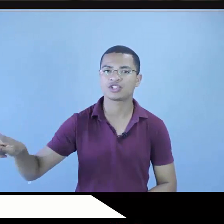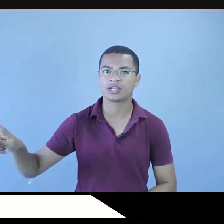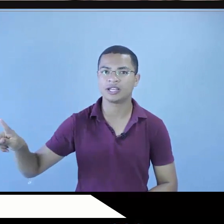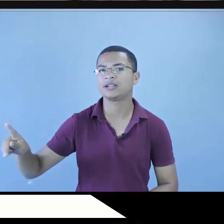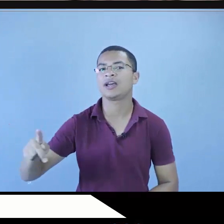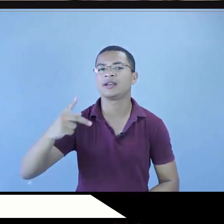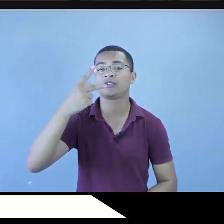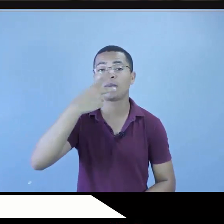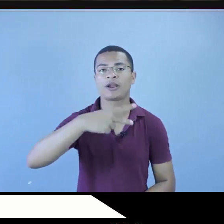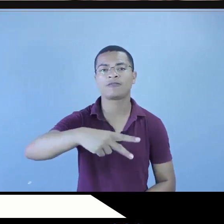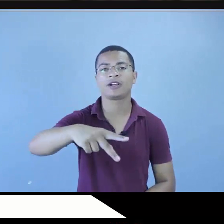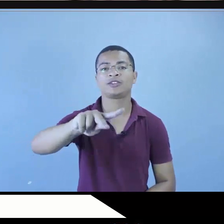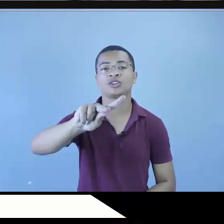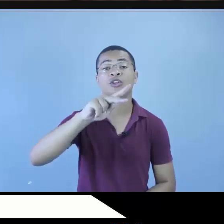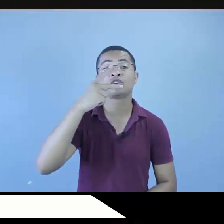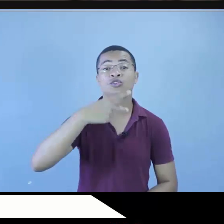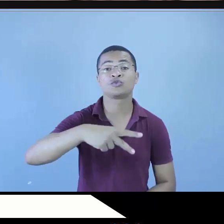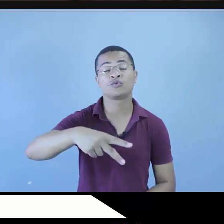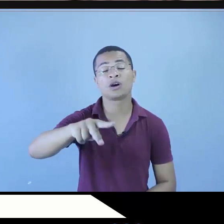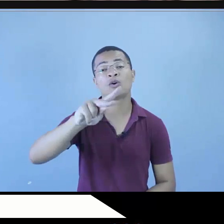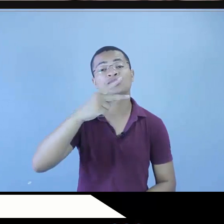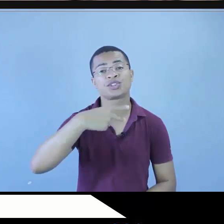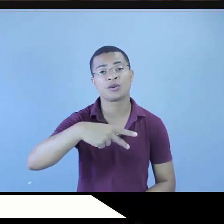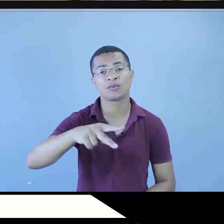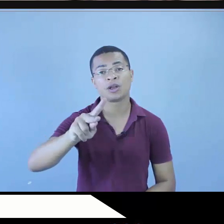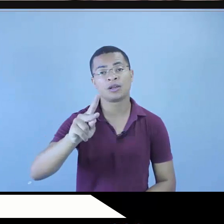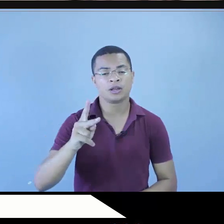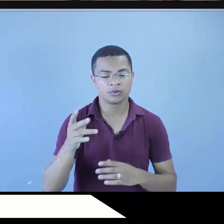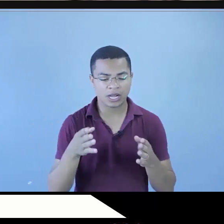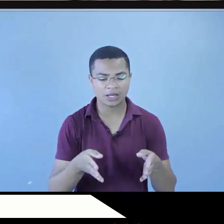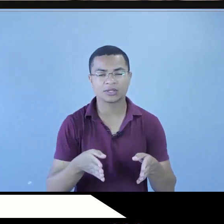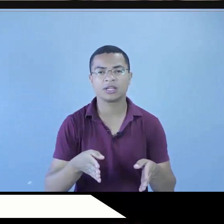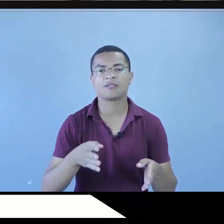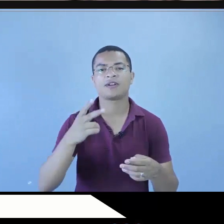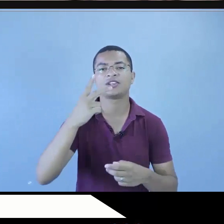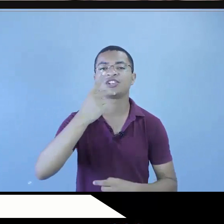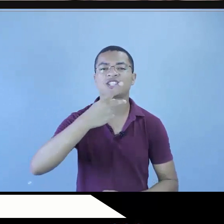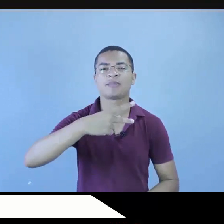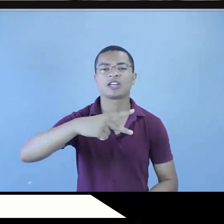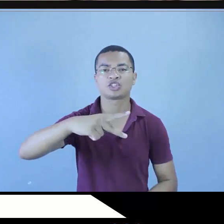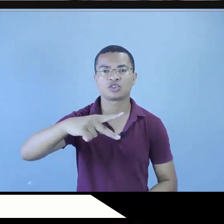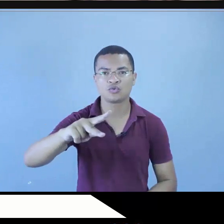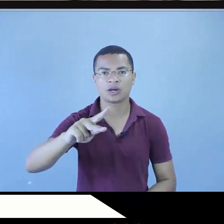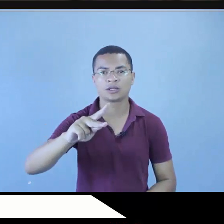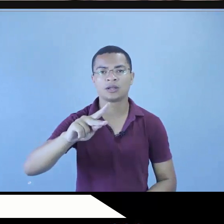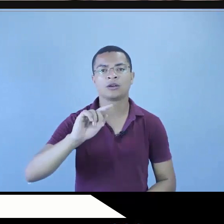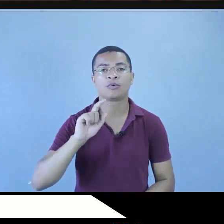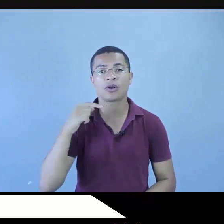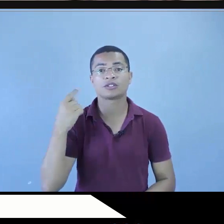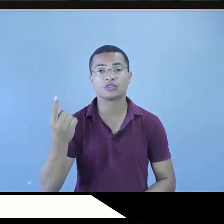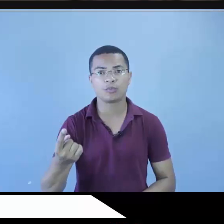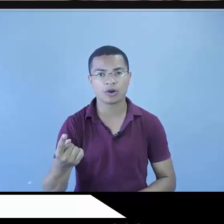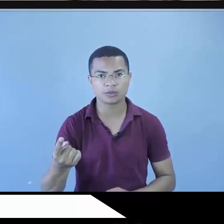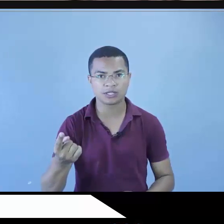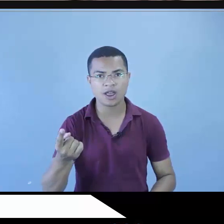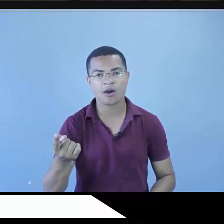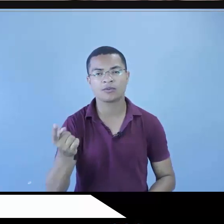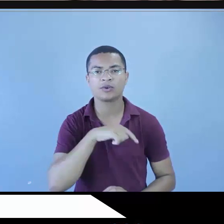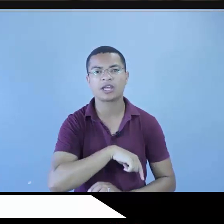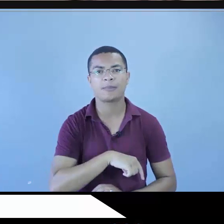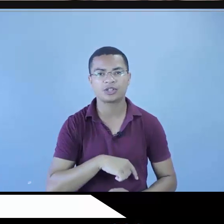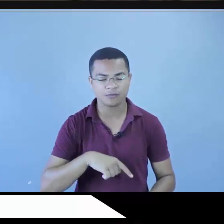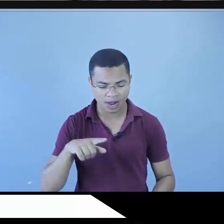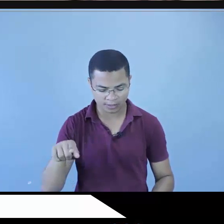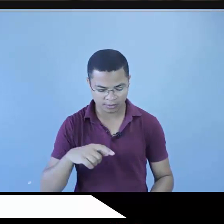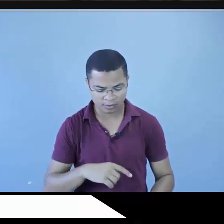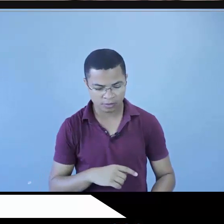Para o lado já é dele e dela. Então, ó, para frente. Sua ou seu. No caso aqui na frase, a gente sabe que é sua por causa do próximo sinal